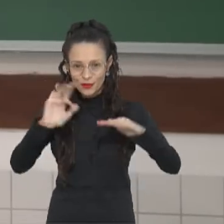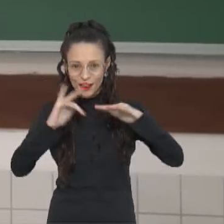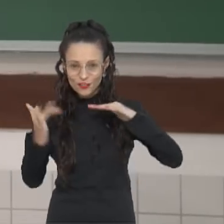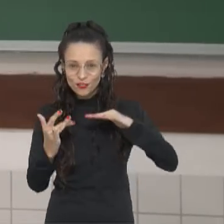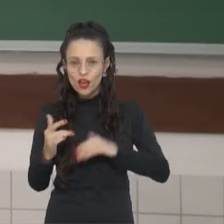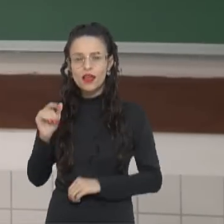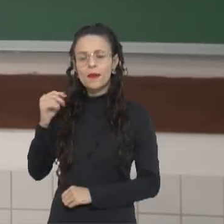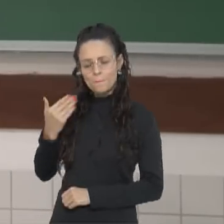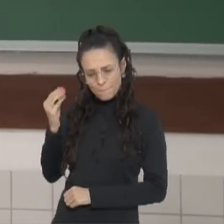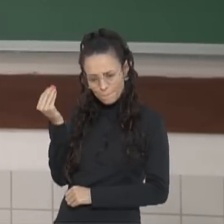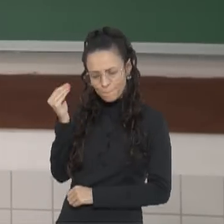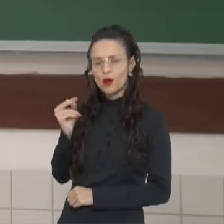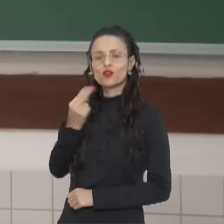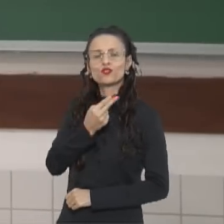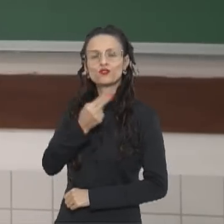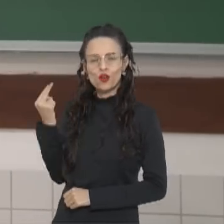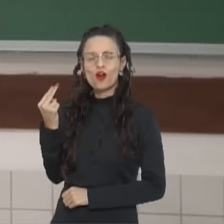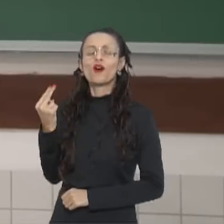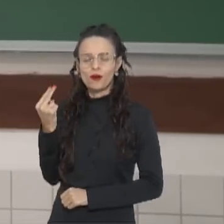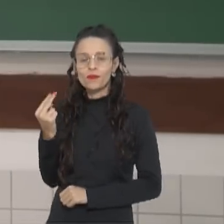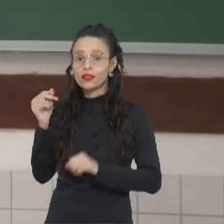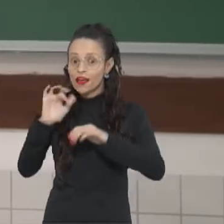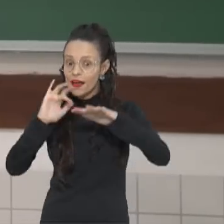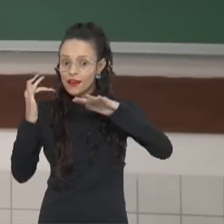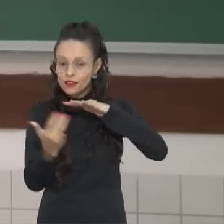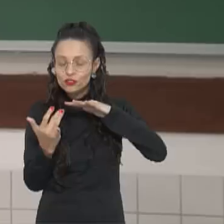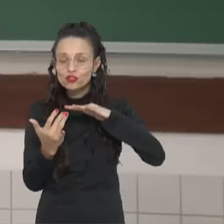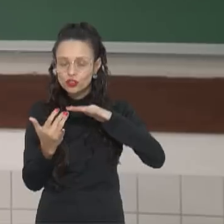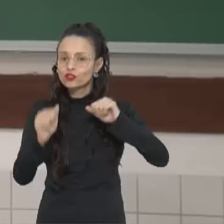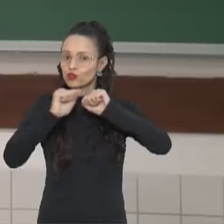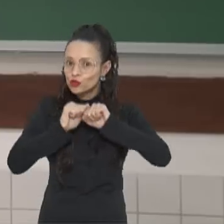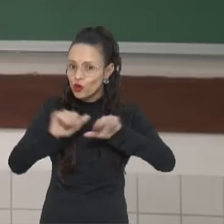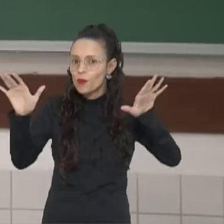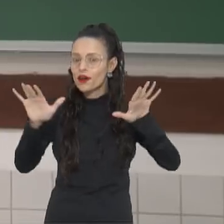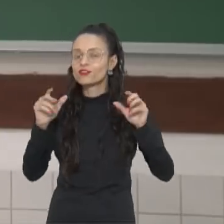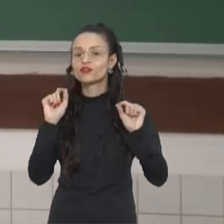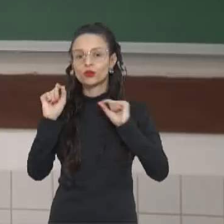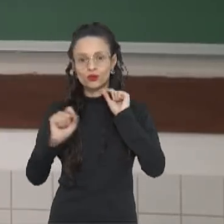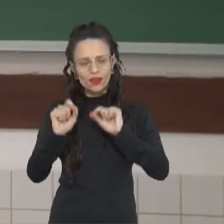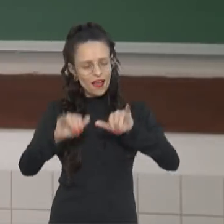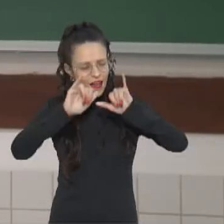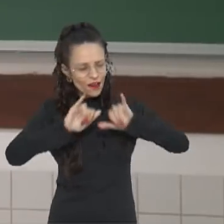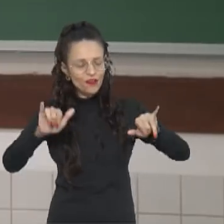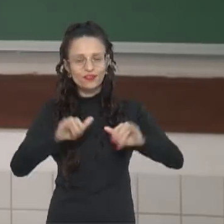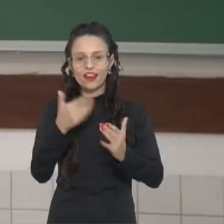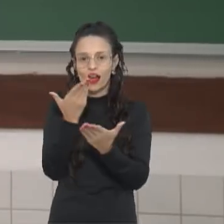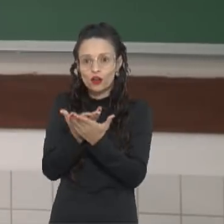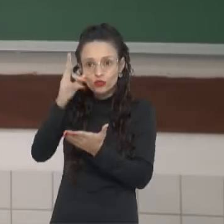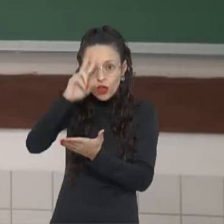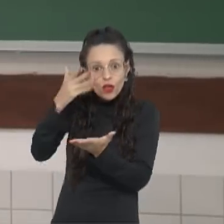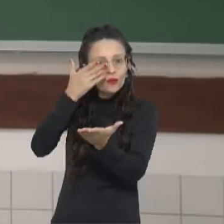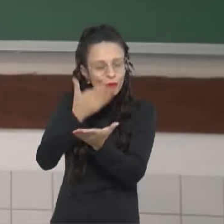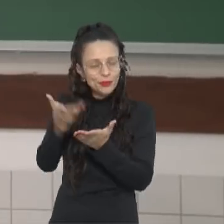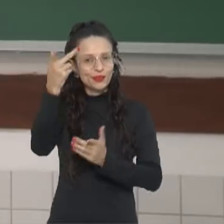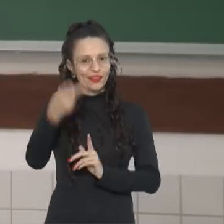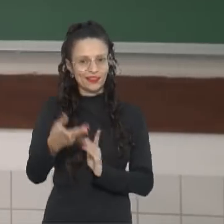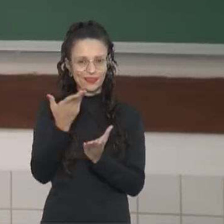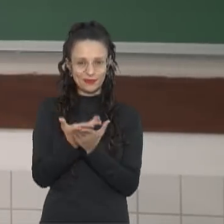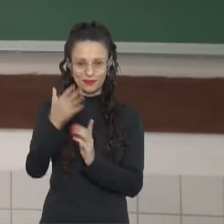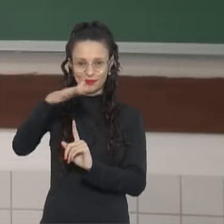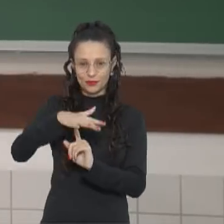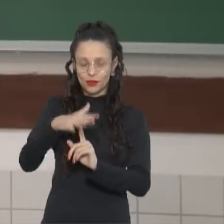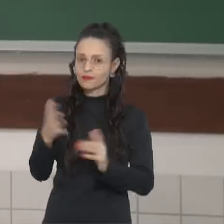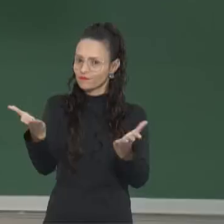marca a gente, compartilha nos stories, avisa! A aula de História começou no Aula Paraná. Avisa a galera e vamos